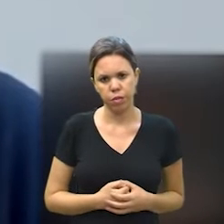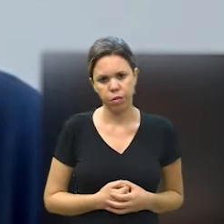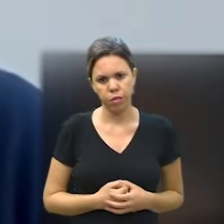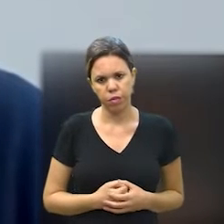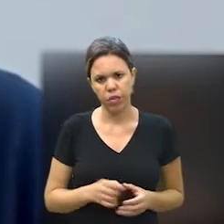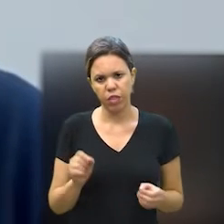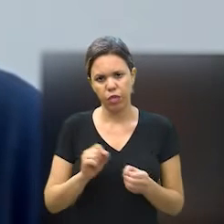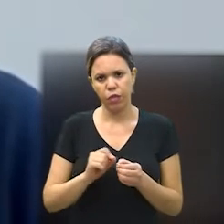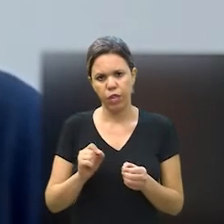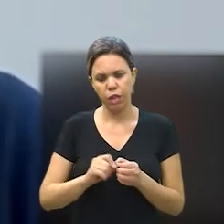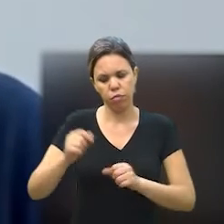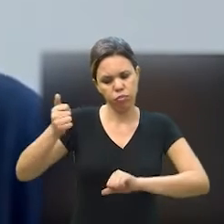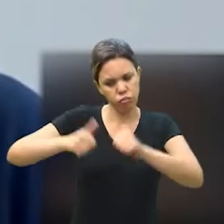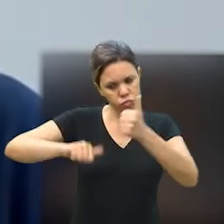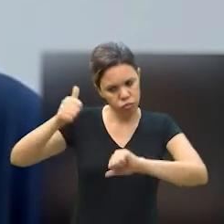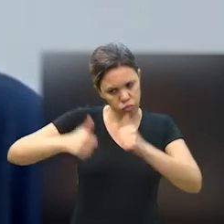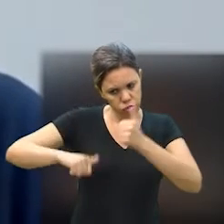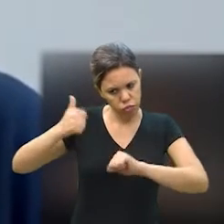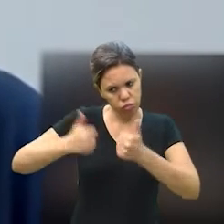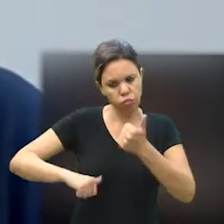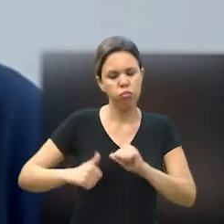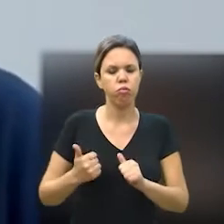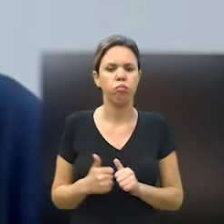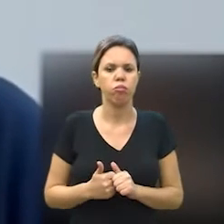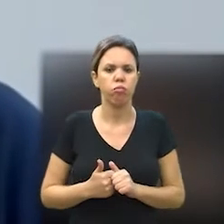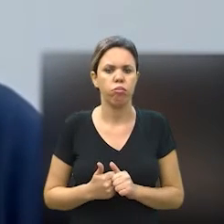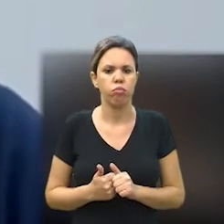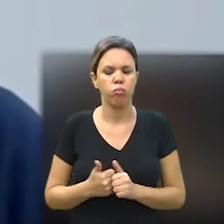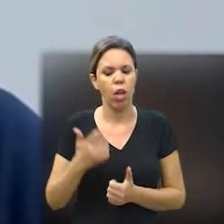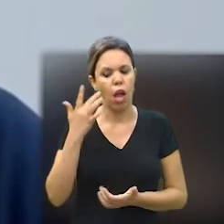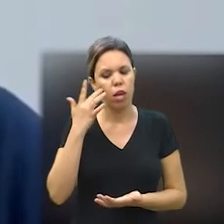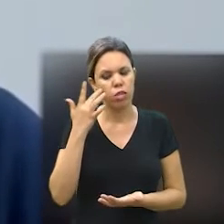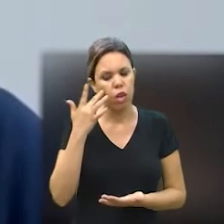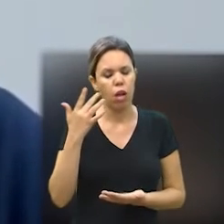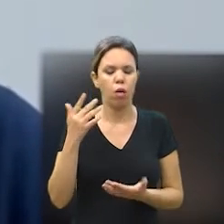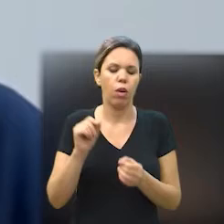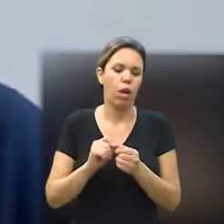a realização de uma avaliação diagnóstica